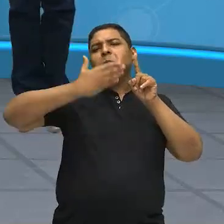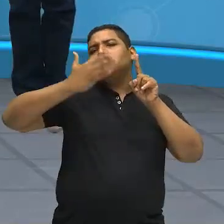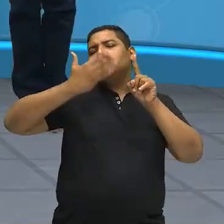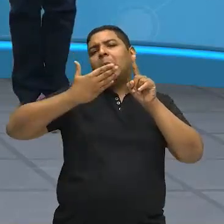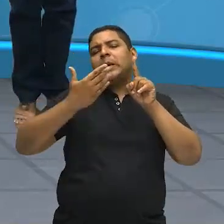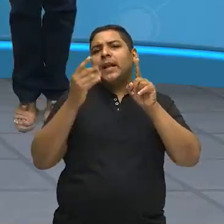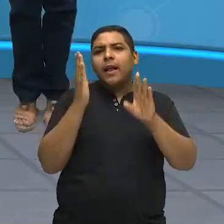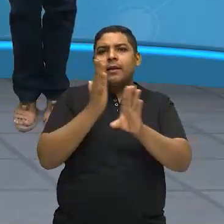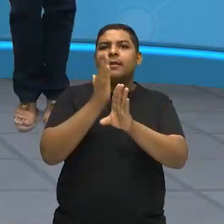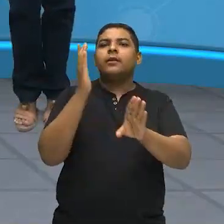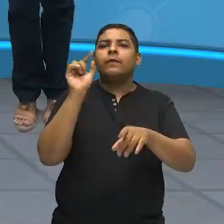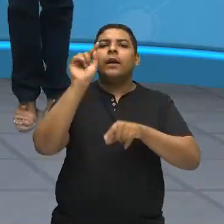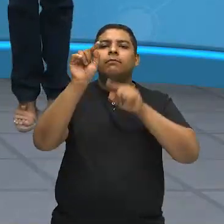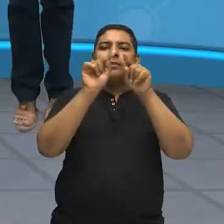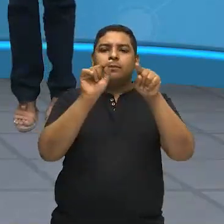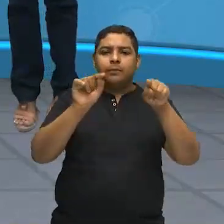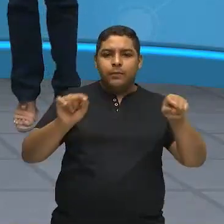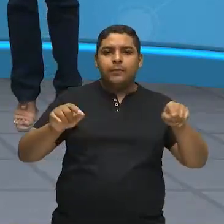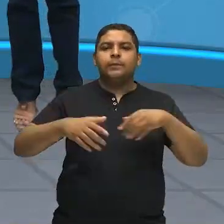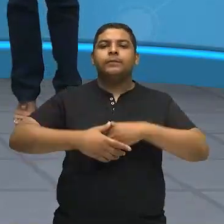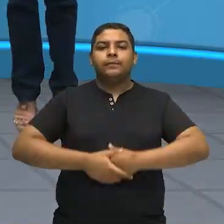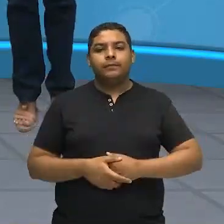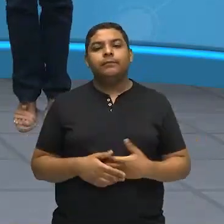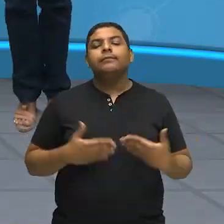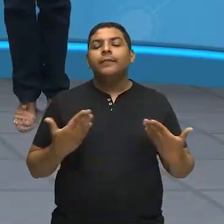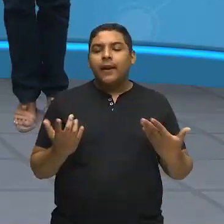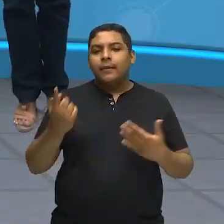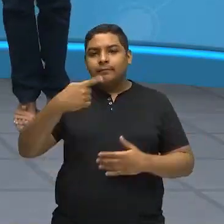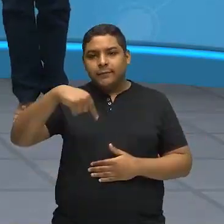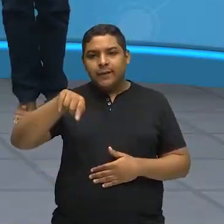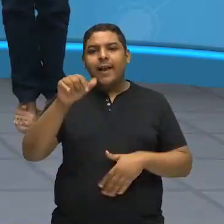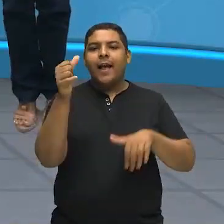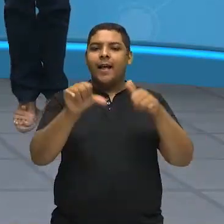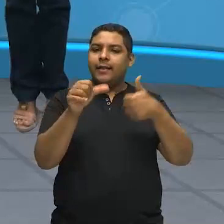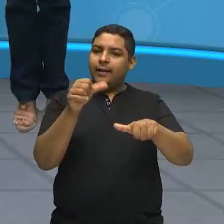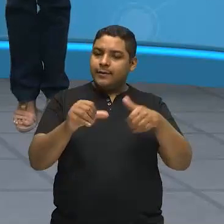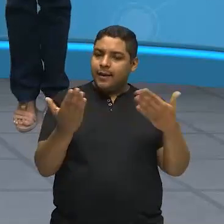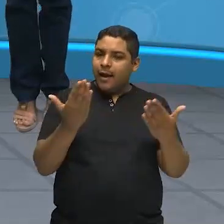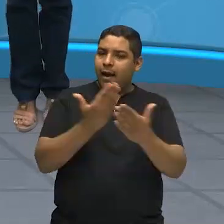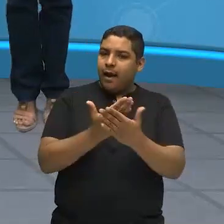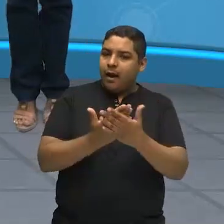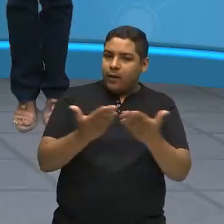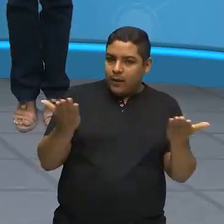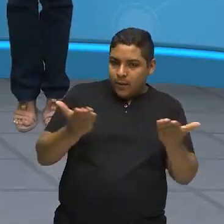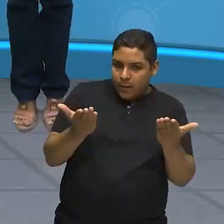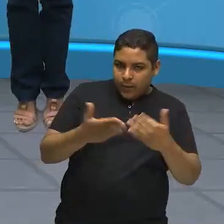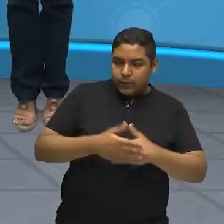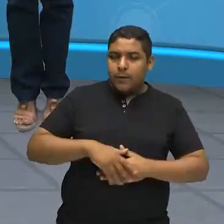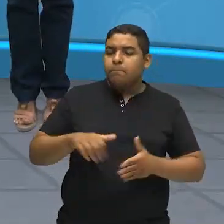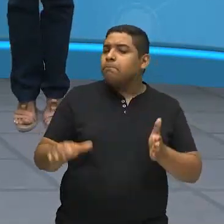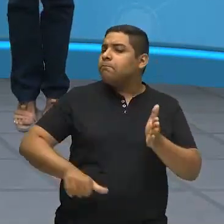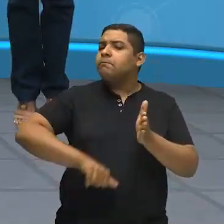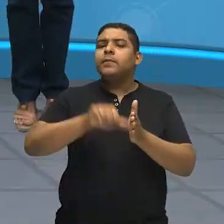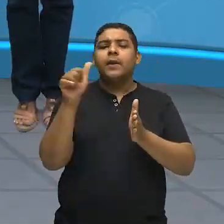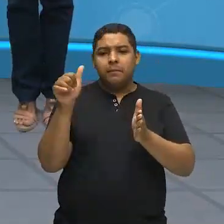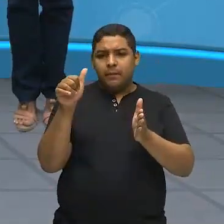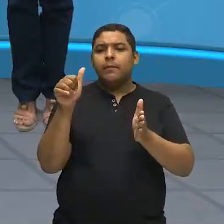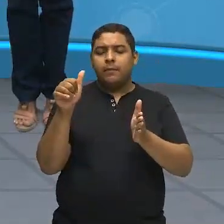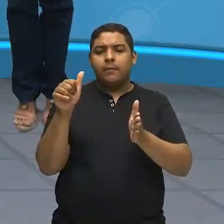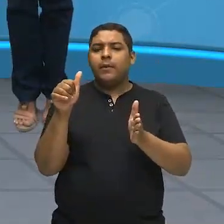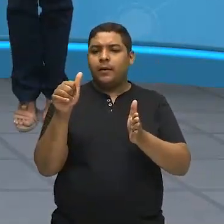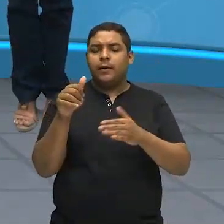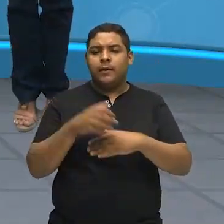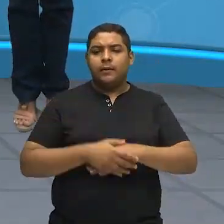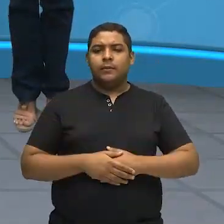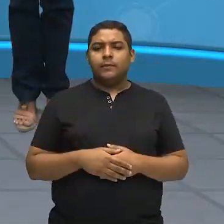esses pontinhos. Então, é isso que nós vamos analisar na aula de hoje. Nós vamos falar sobre o primeiro elemento gráfico. Quando vocês